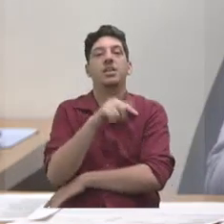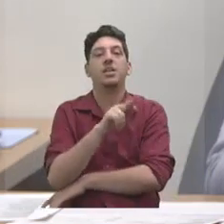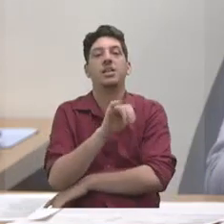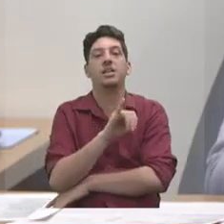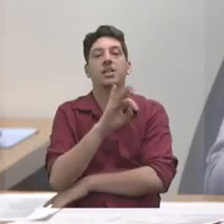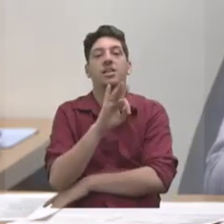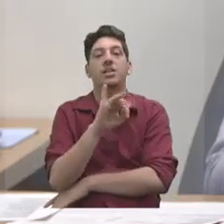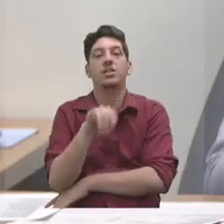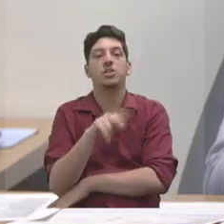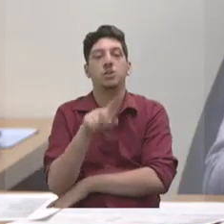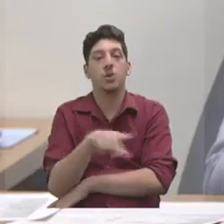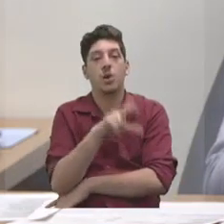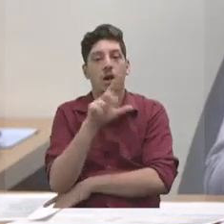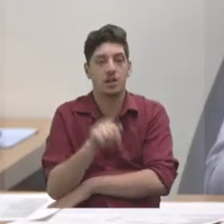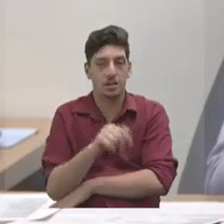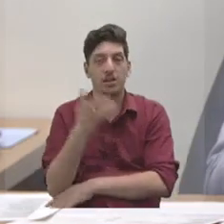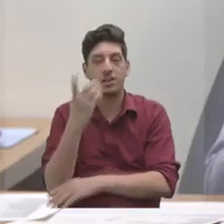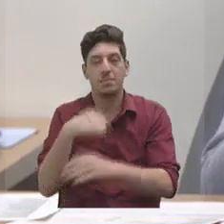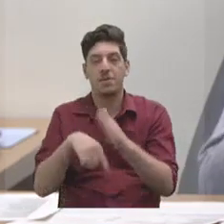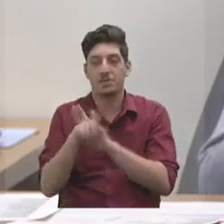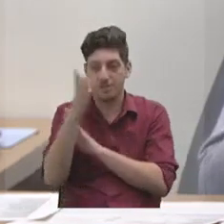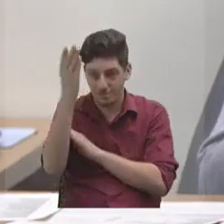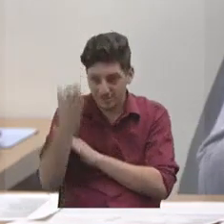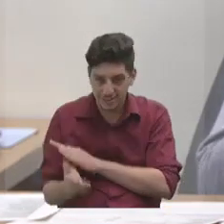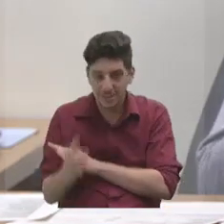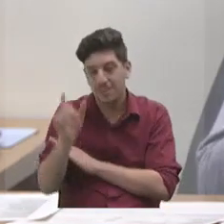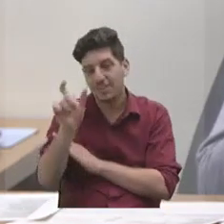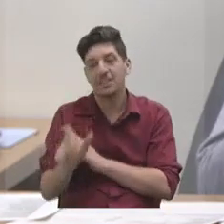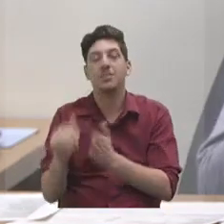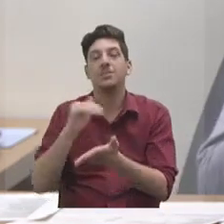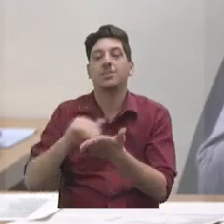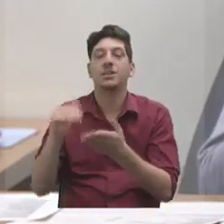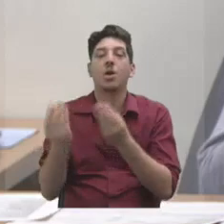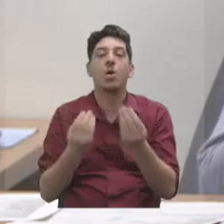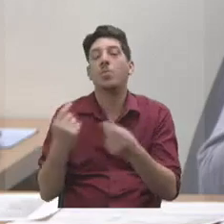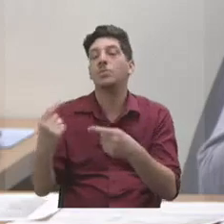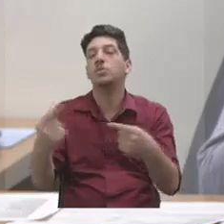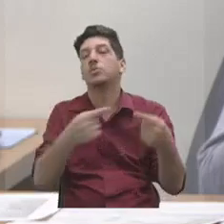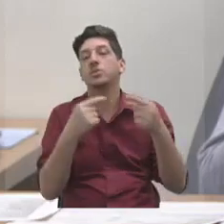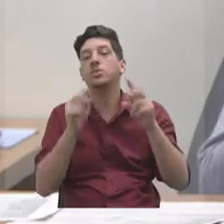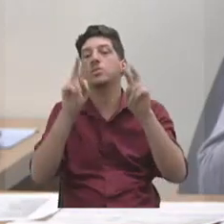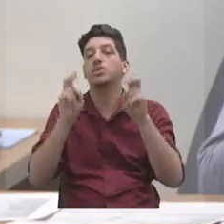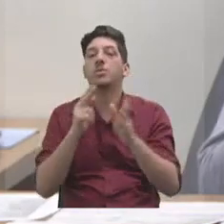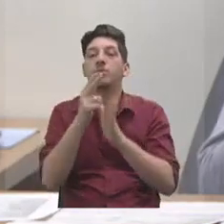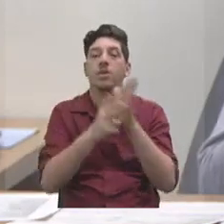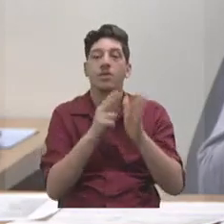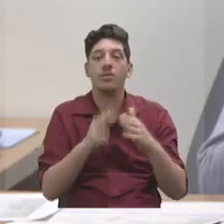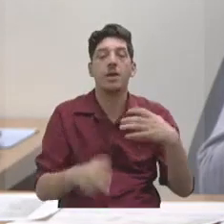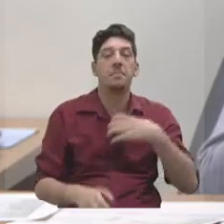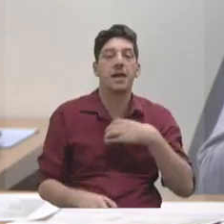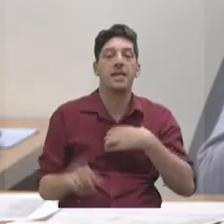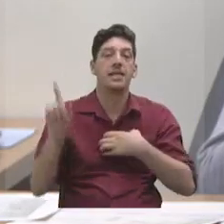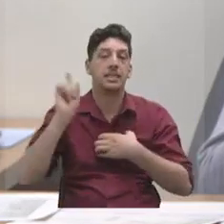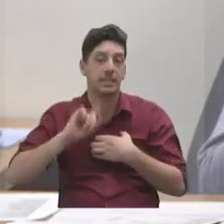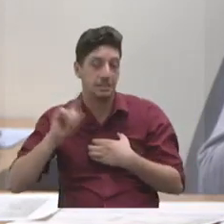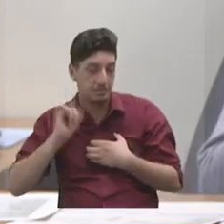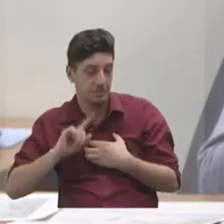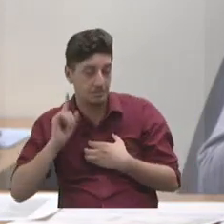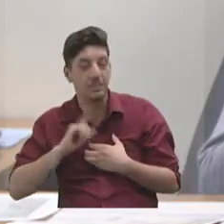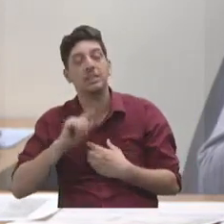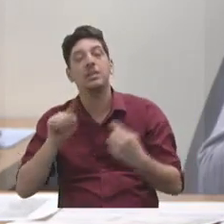do secretário Como anda as discussões sobre a implantação da ferrovia Bahia Minas que Visa